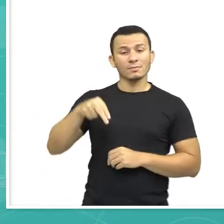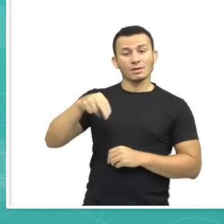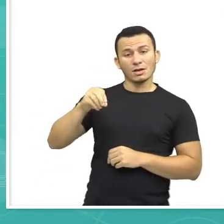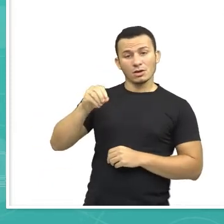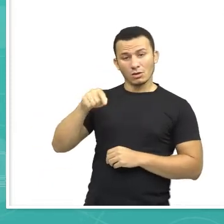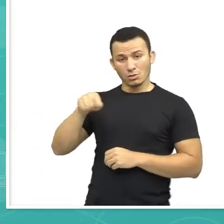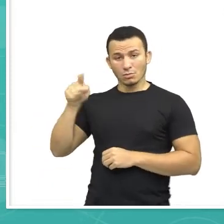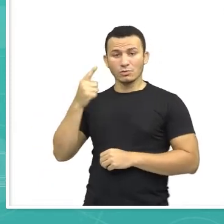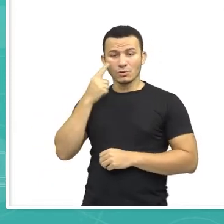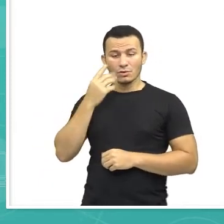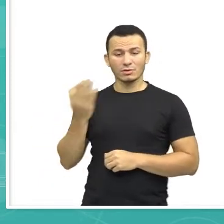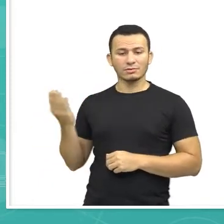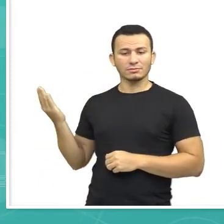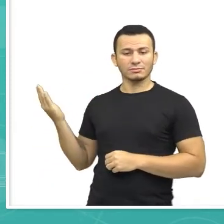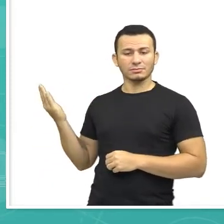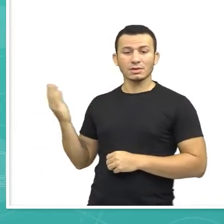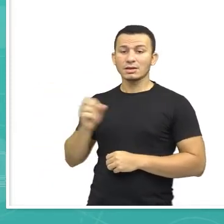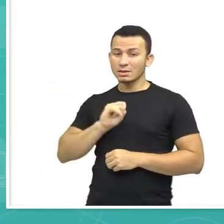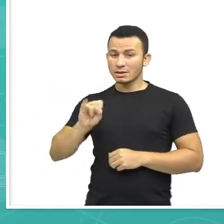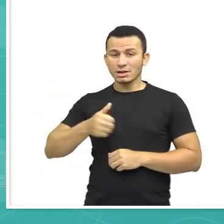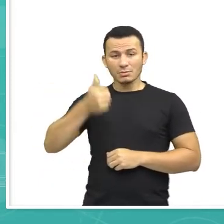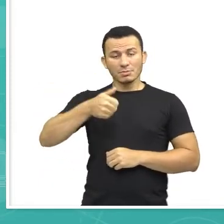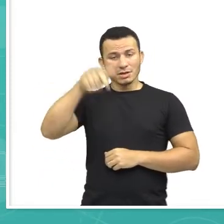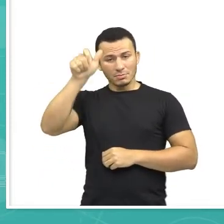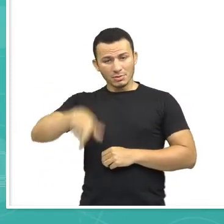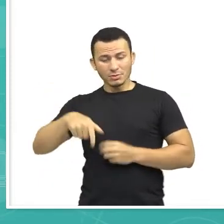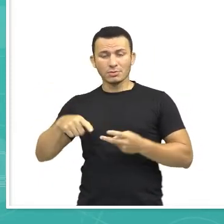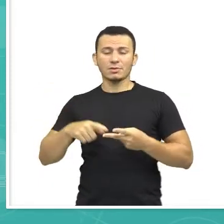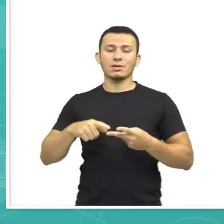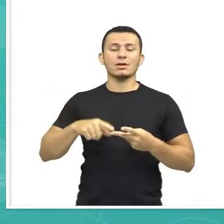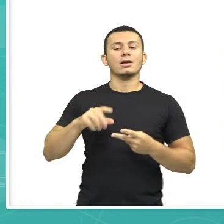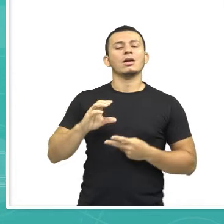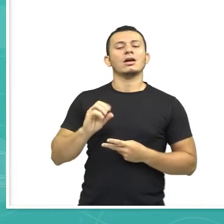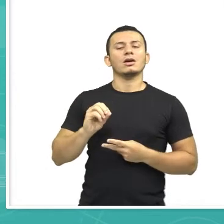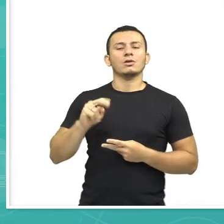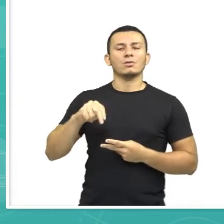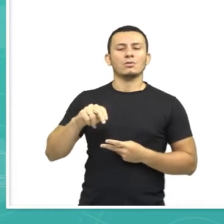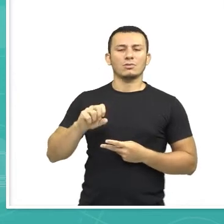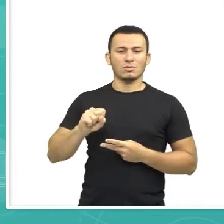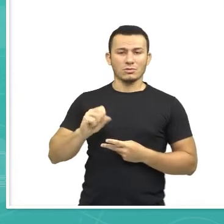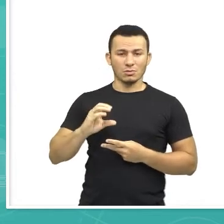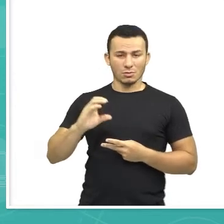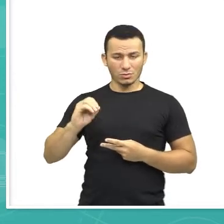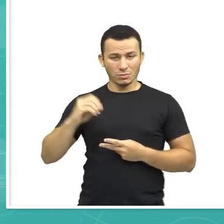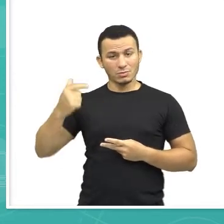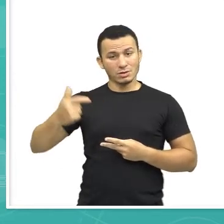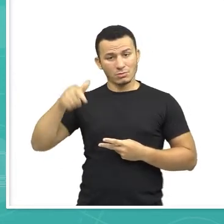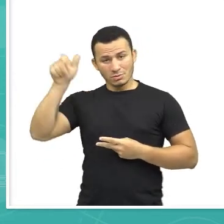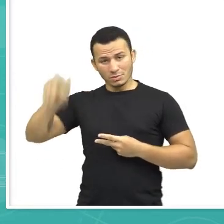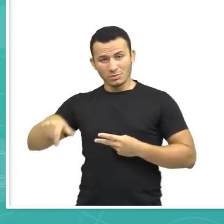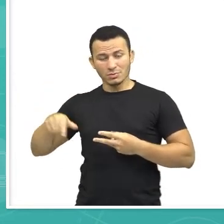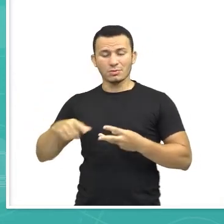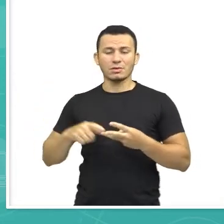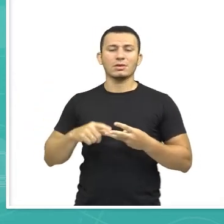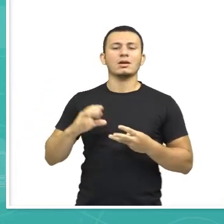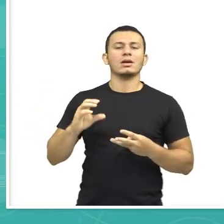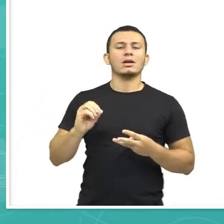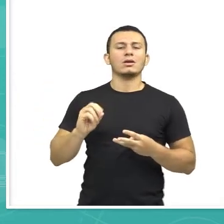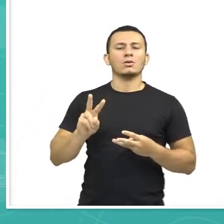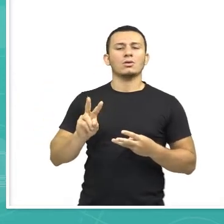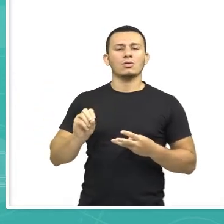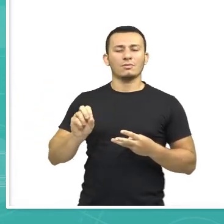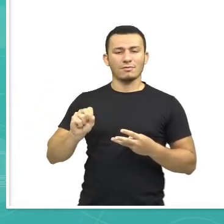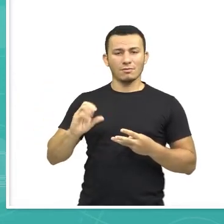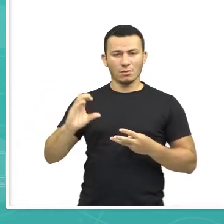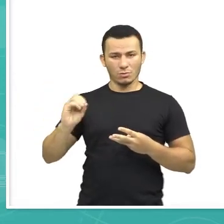no caso da primeira pessoa, conosco, o vós na segunda pessoa, convosco. E temos também aqui